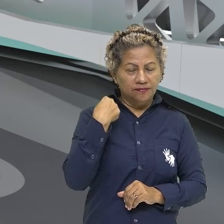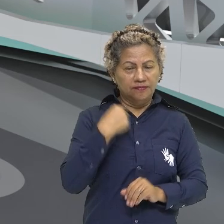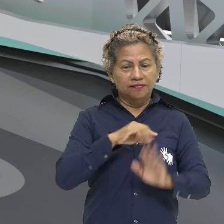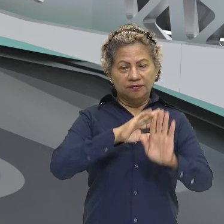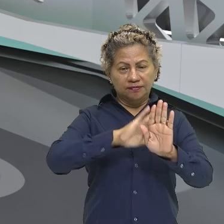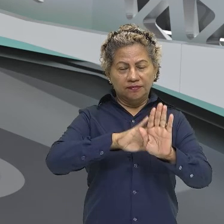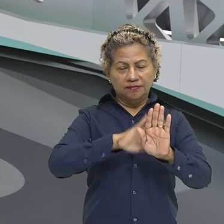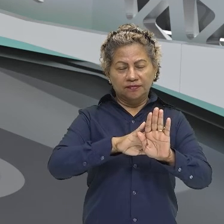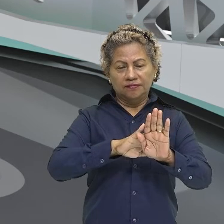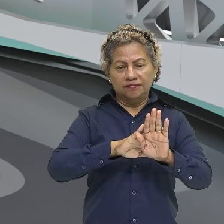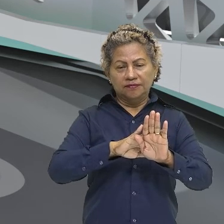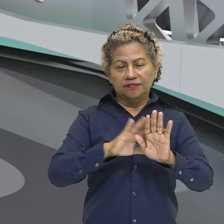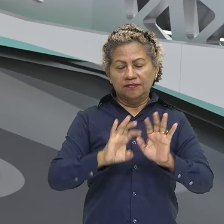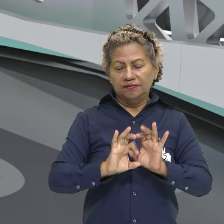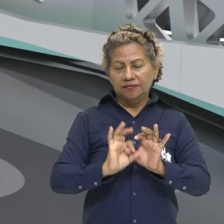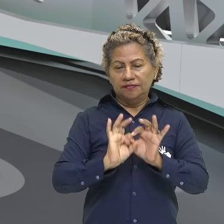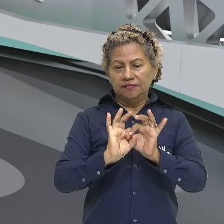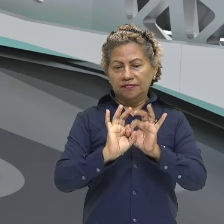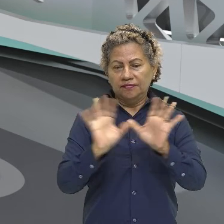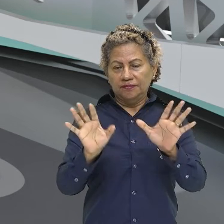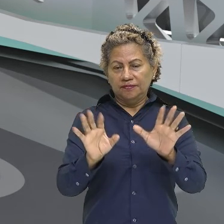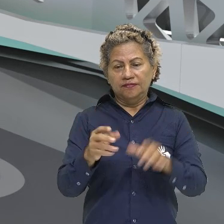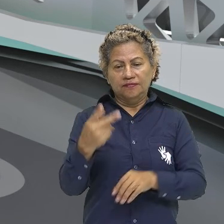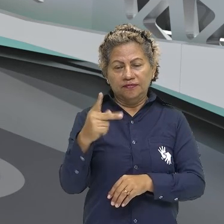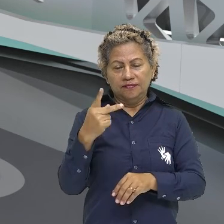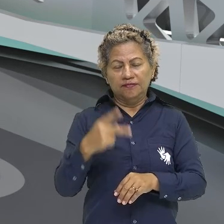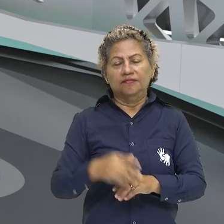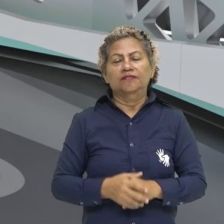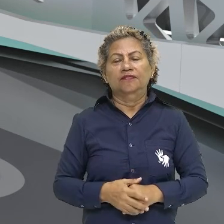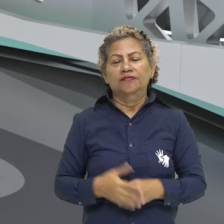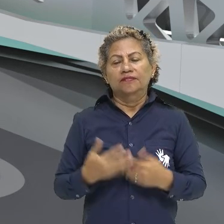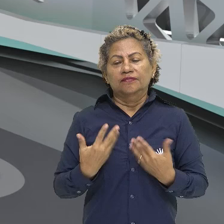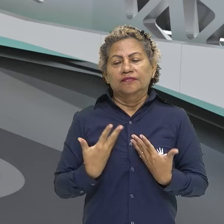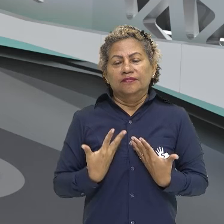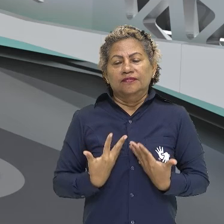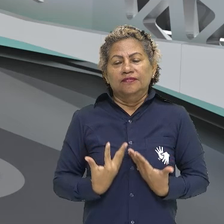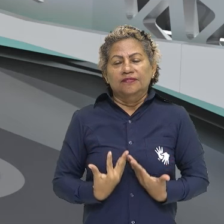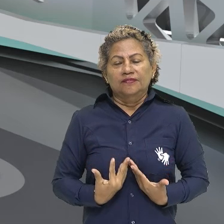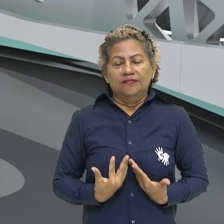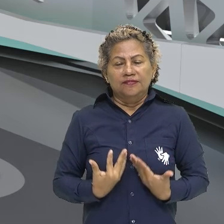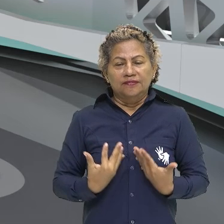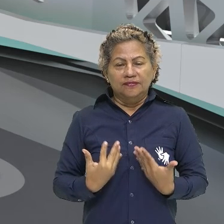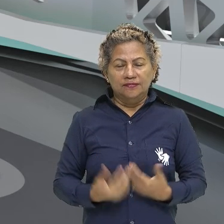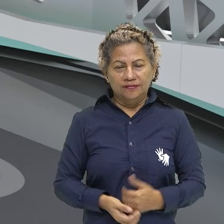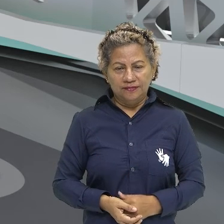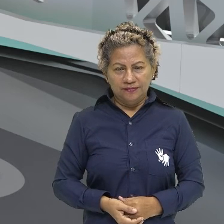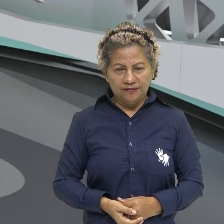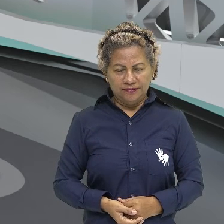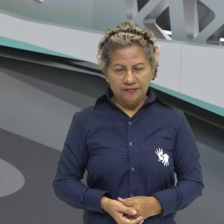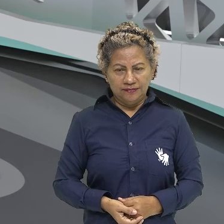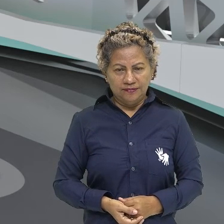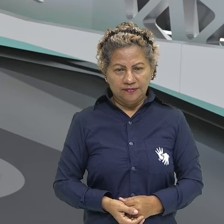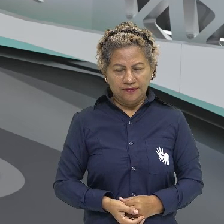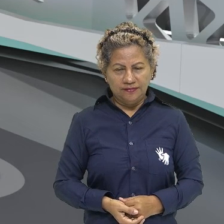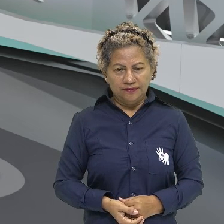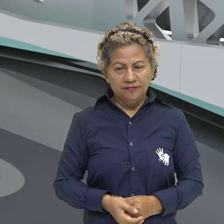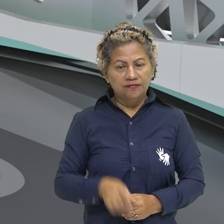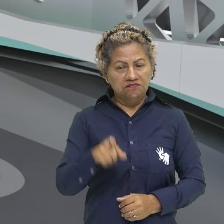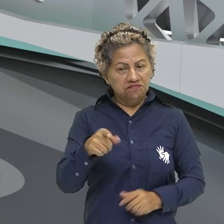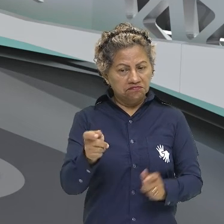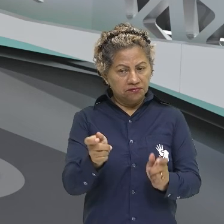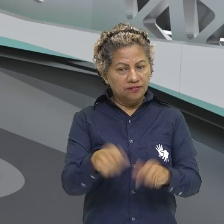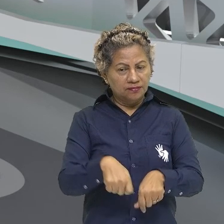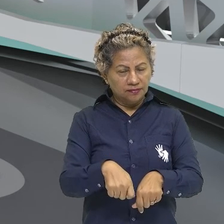as mãos, né? E aí você relaxa, né? Então aí você vai estar